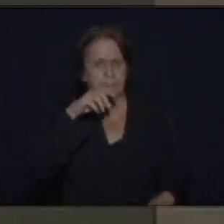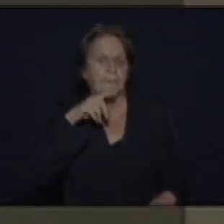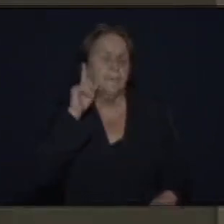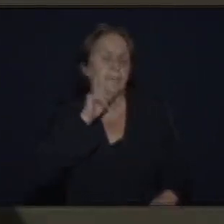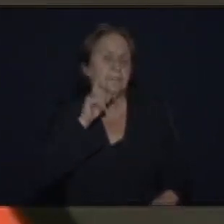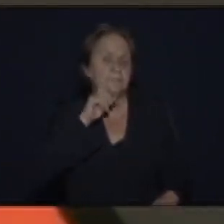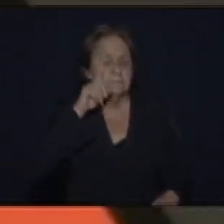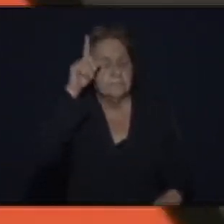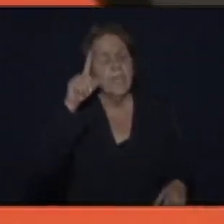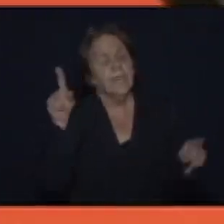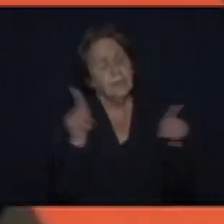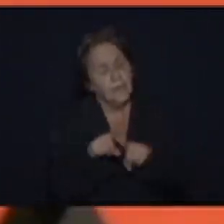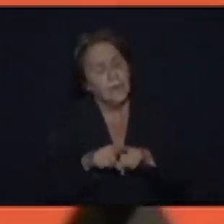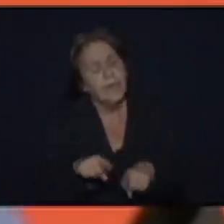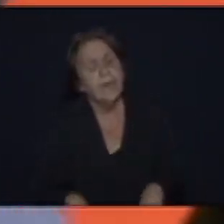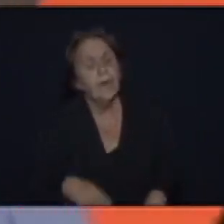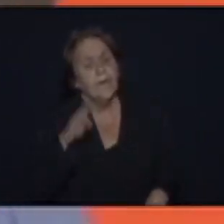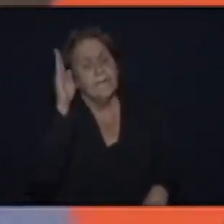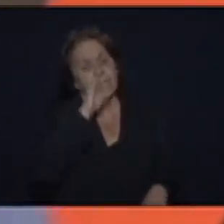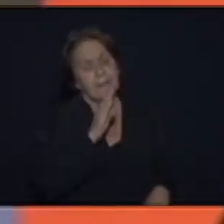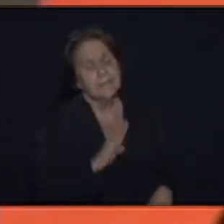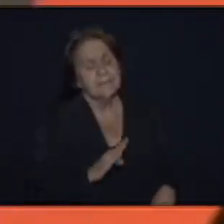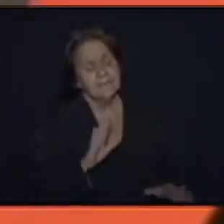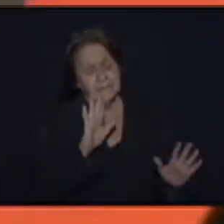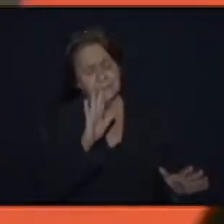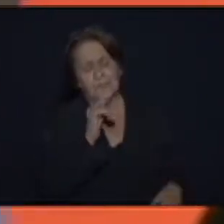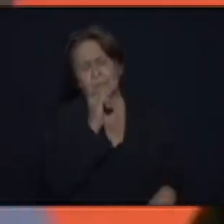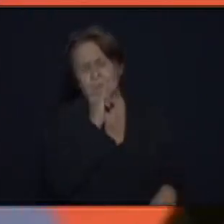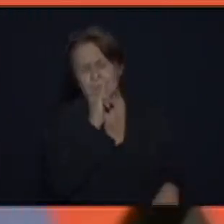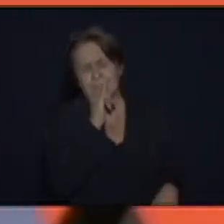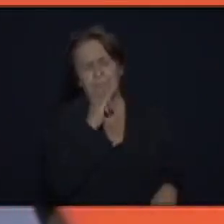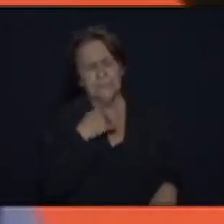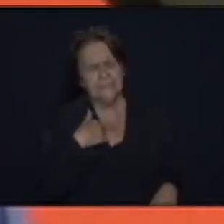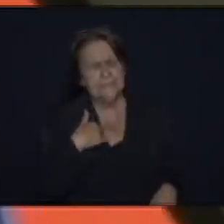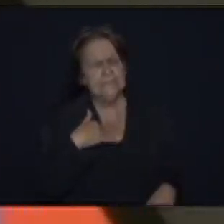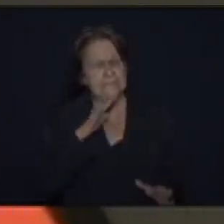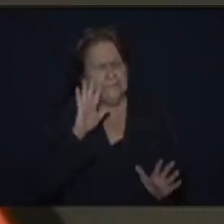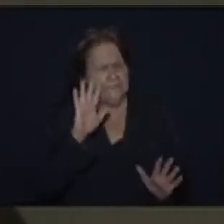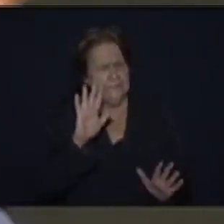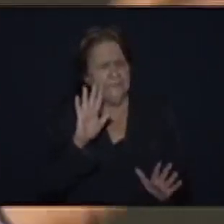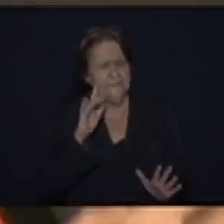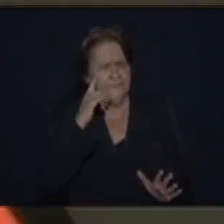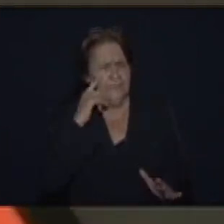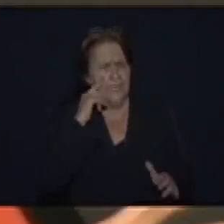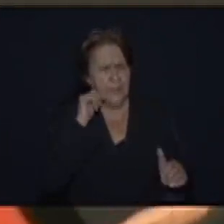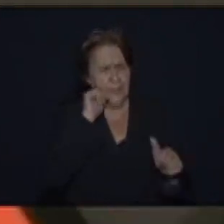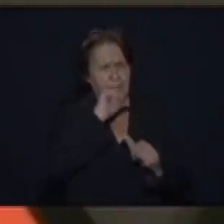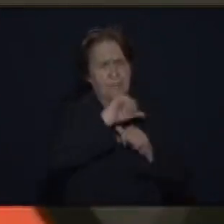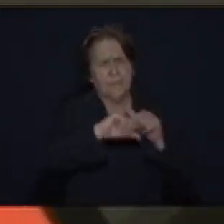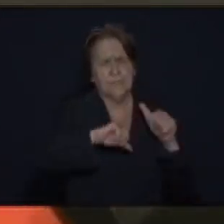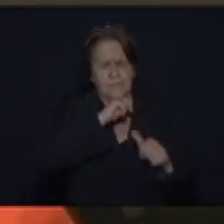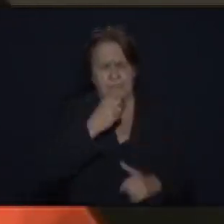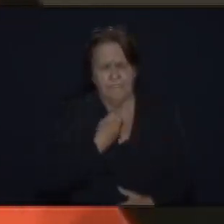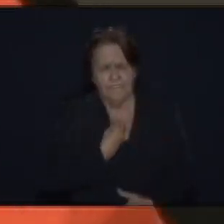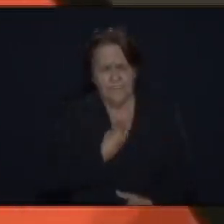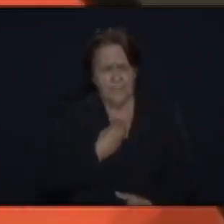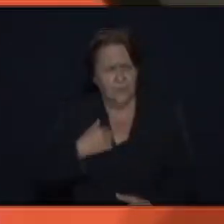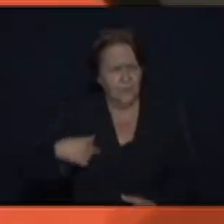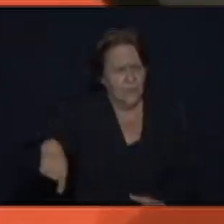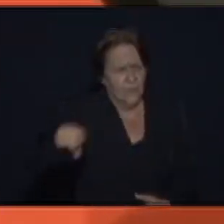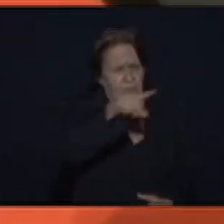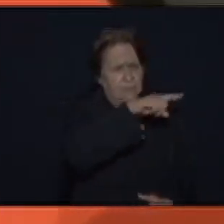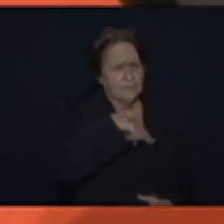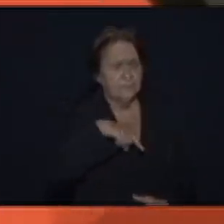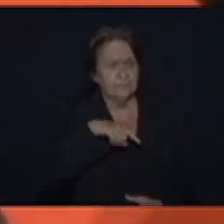teve as suas e que a gente não se orgulha tanto eu vou dar um exemplo de uma que eu acho que quando a subestação rodas mais importante na vida de todos nós que estamos